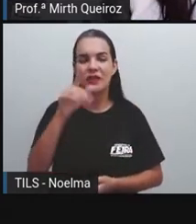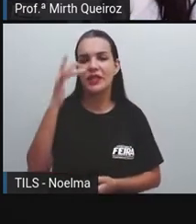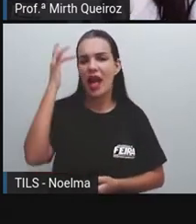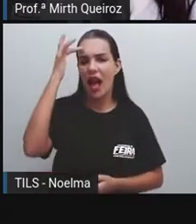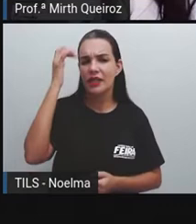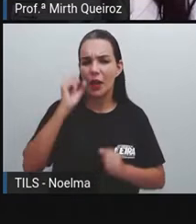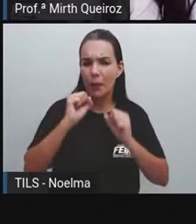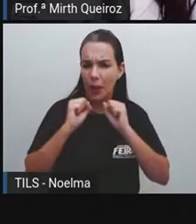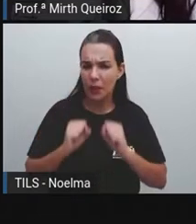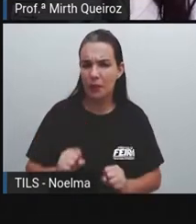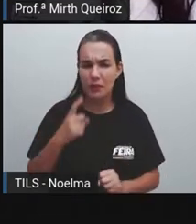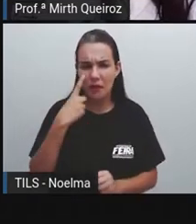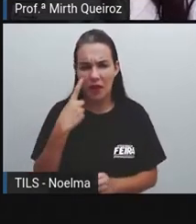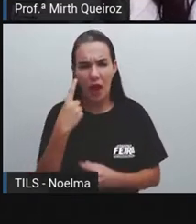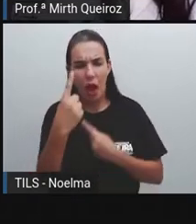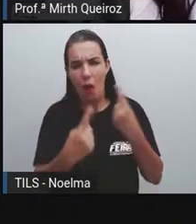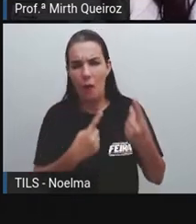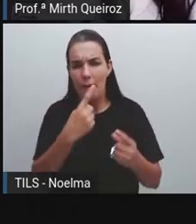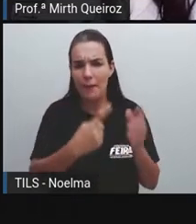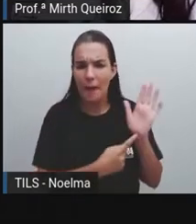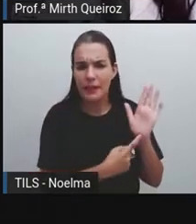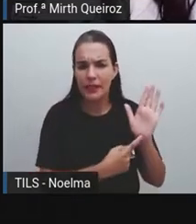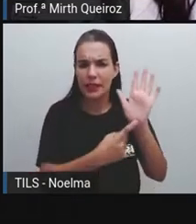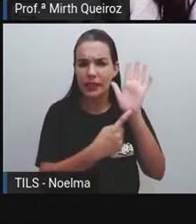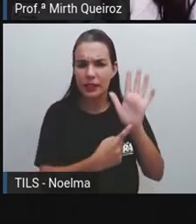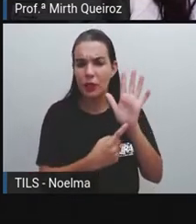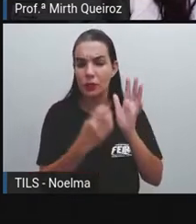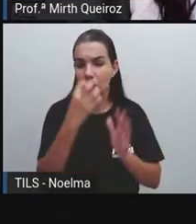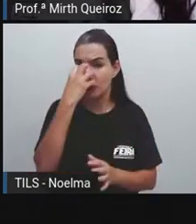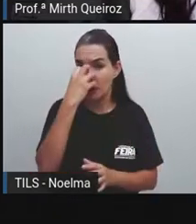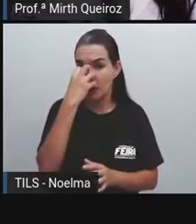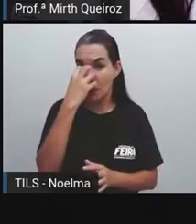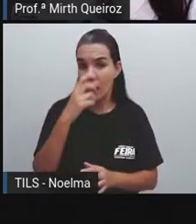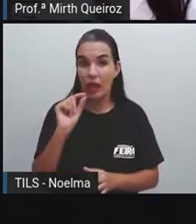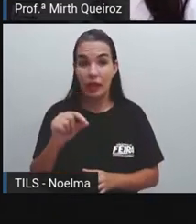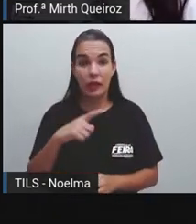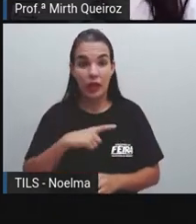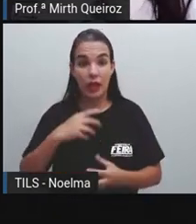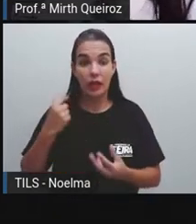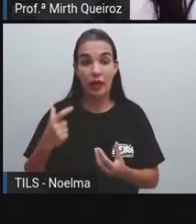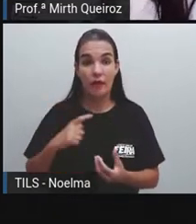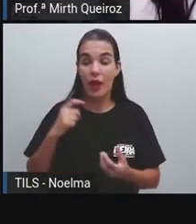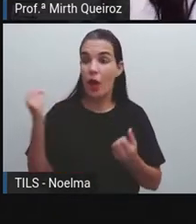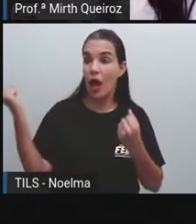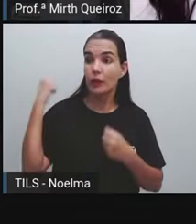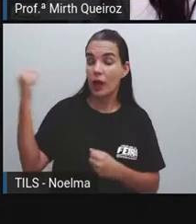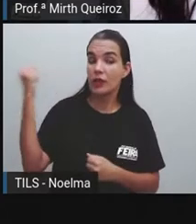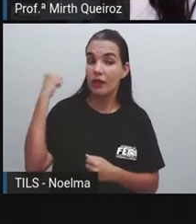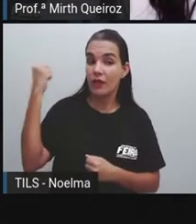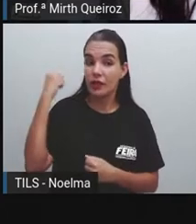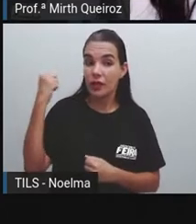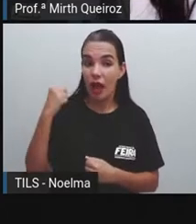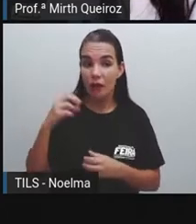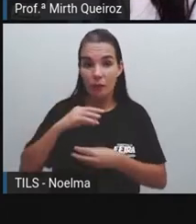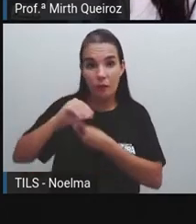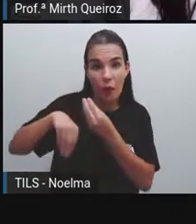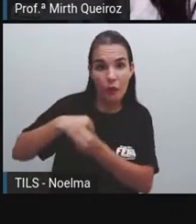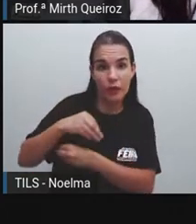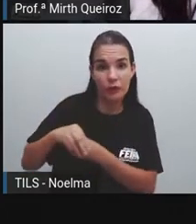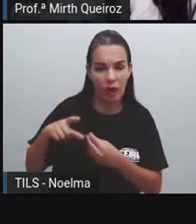Você acha que podemos ver alguma apresentação no circo que tenha a ver com a educação física?